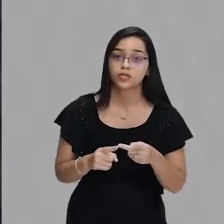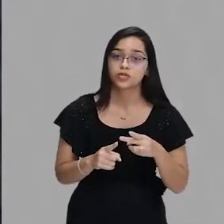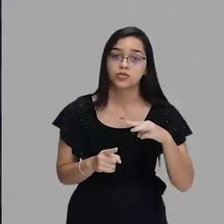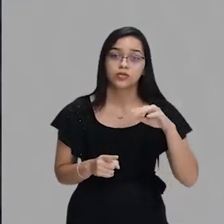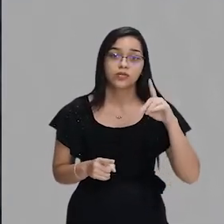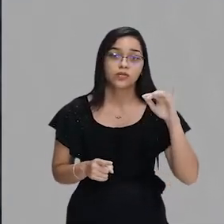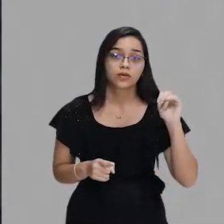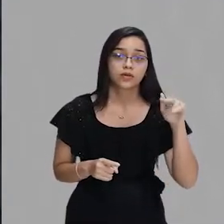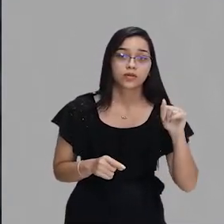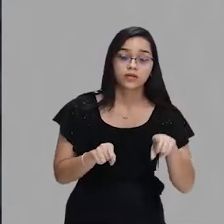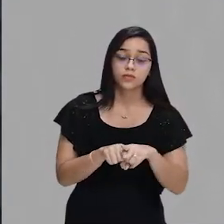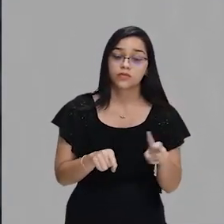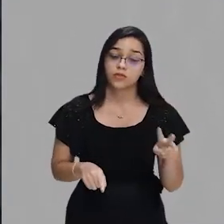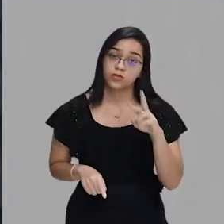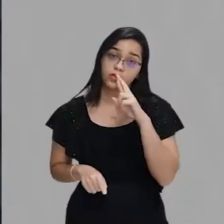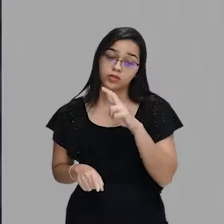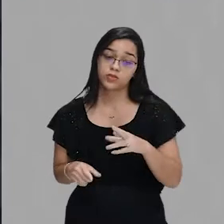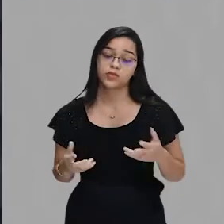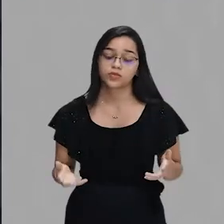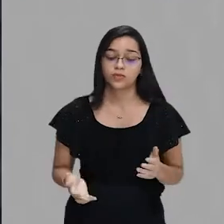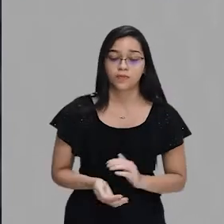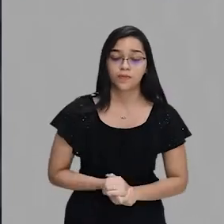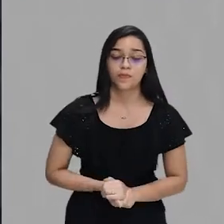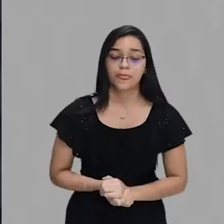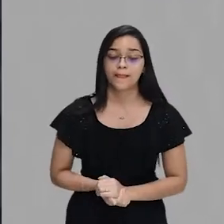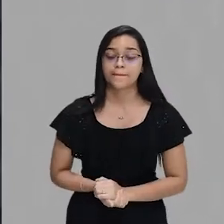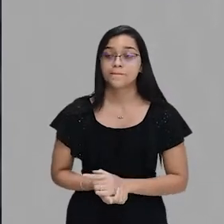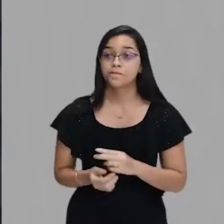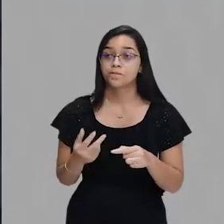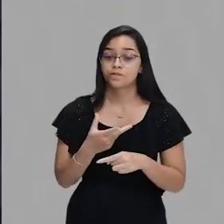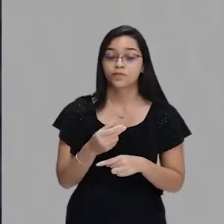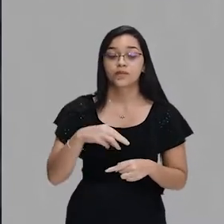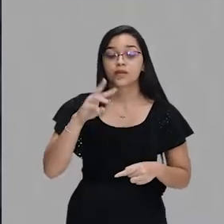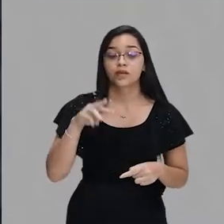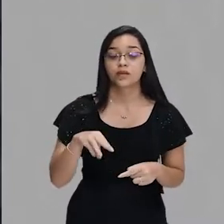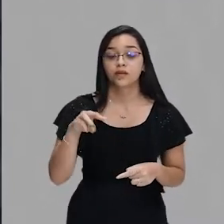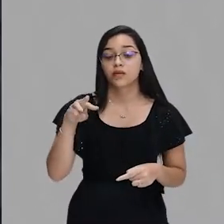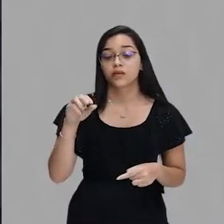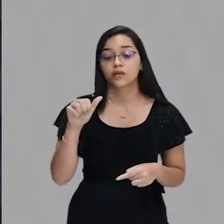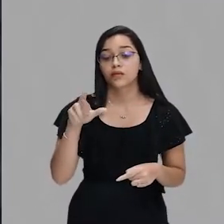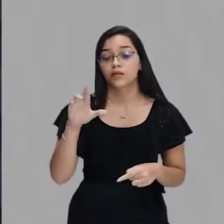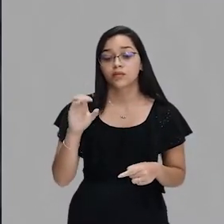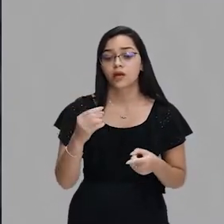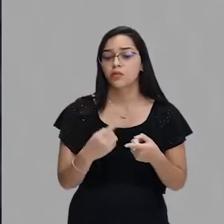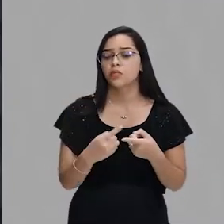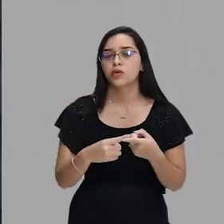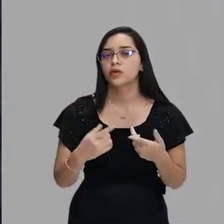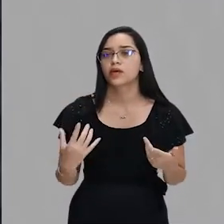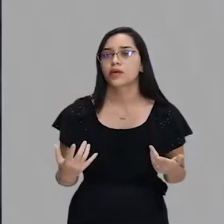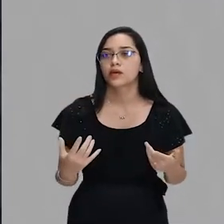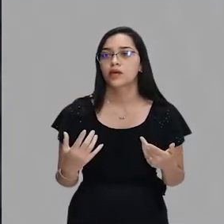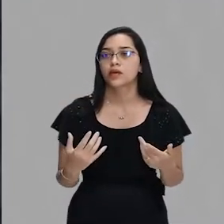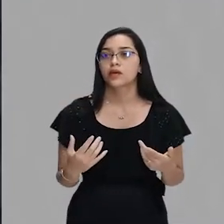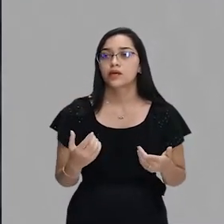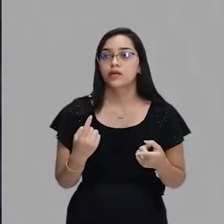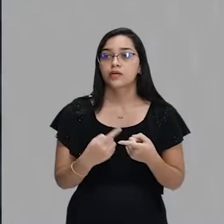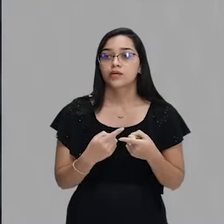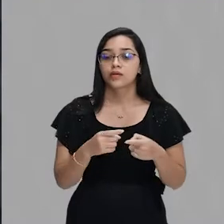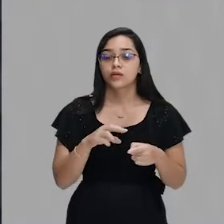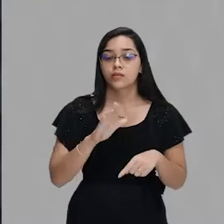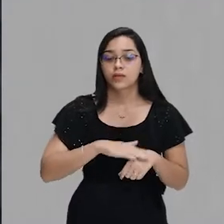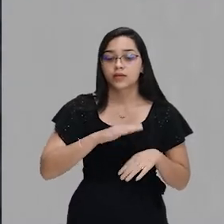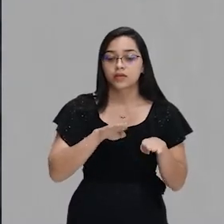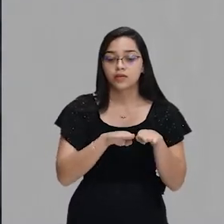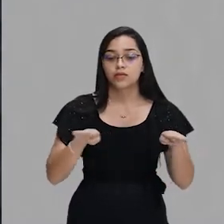o valor que vai te dar essa resposta. Então, nesse caso aqui, o vencedor vai ser quem? Vai ser Marco. Por que vai ser Marco? Porque ele foi o mais